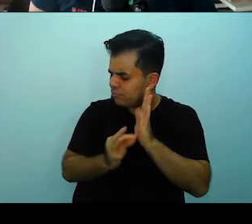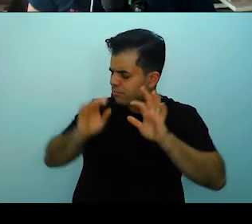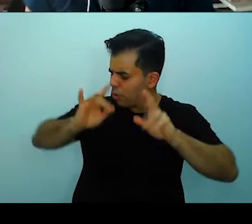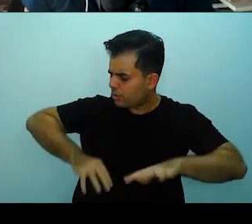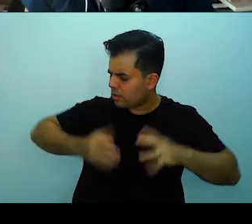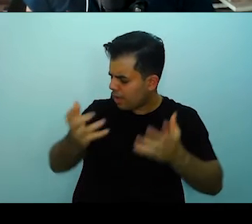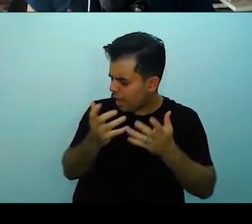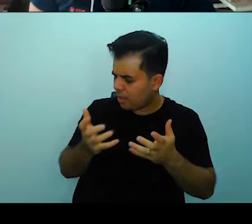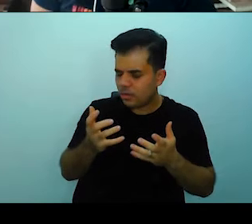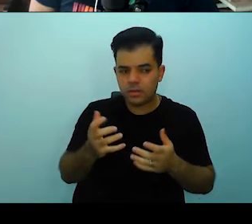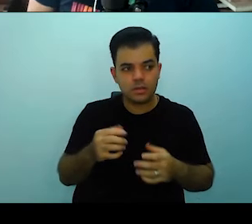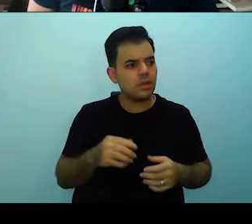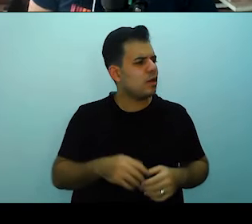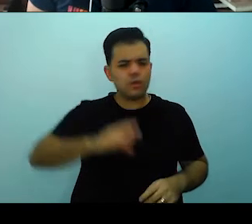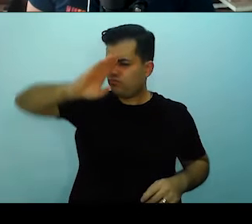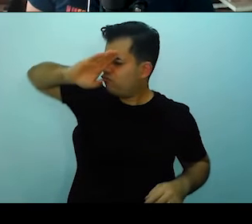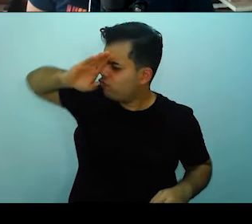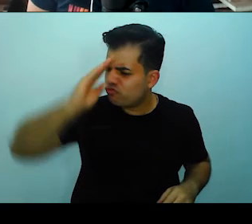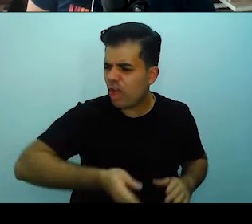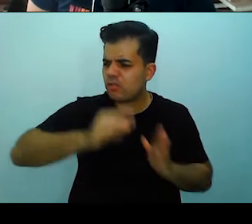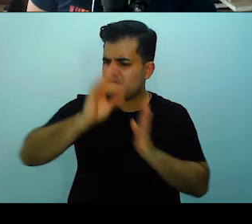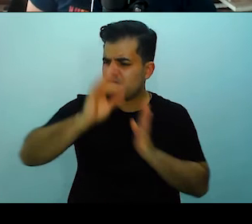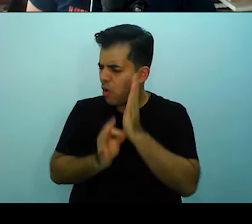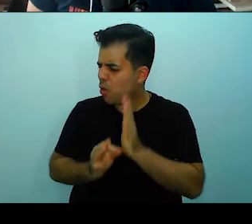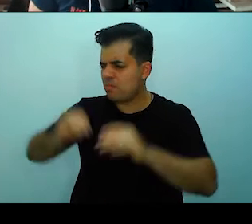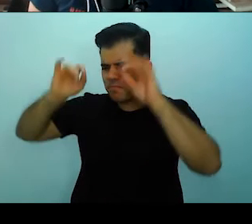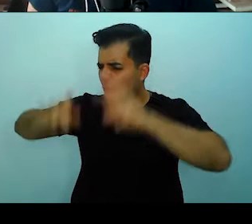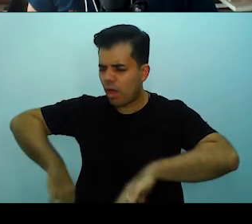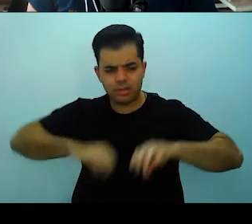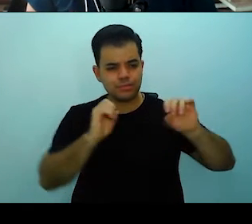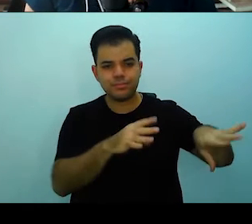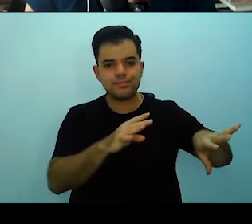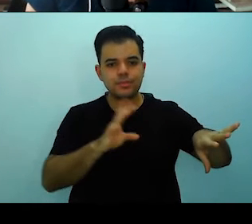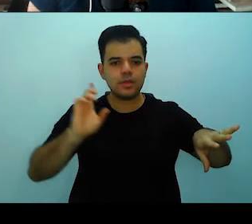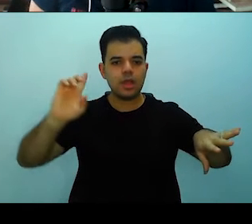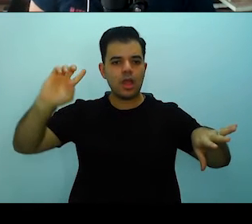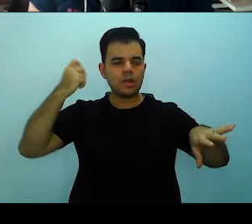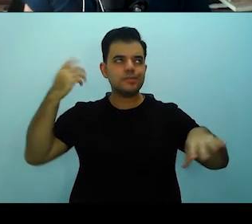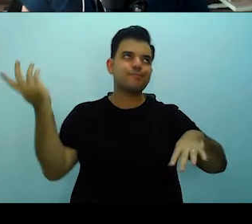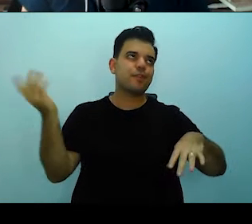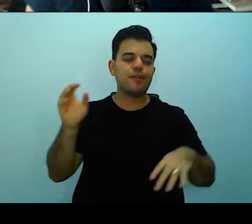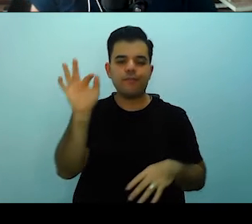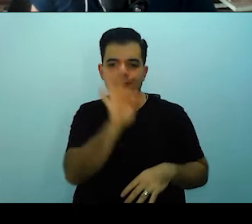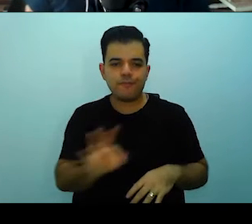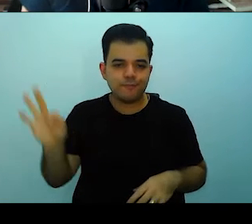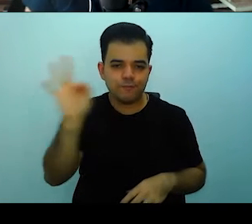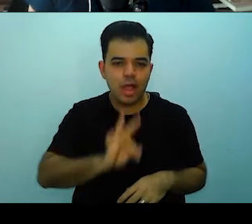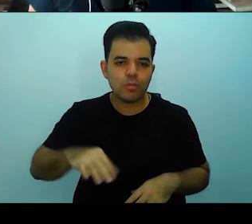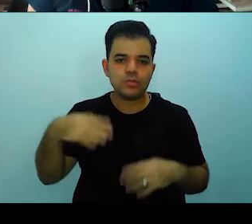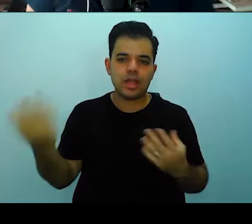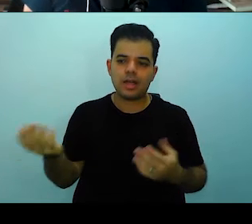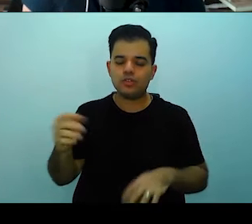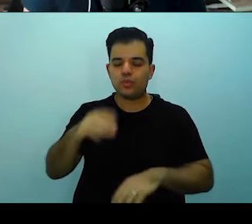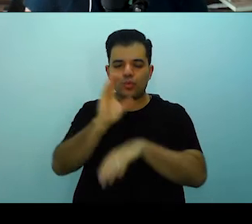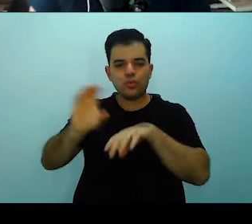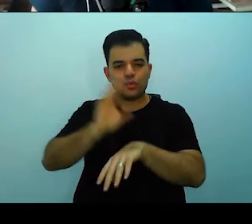direto para a programação sem esse levantamento histórico. Então, seja na faculdade, seja num bootcamp, seja num curso técnico,